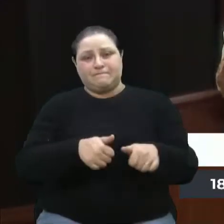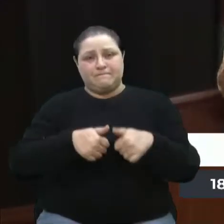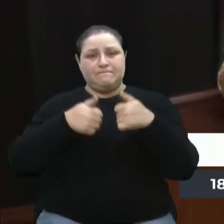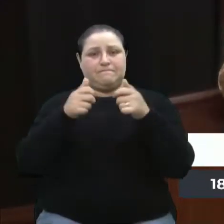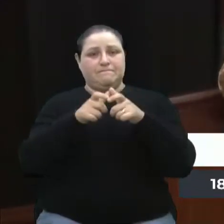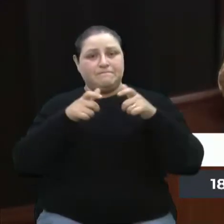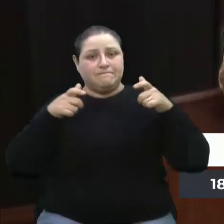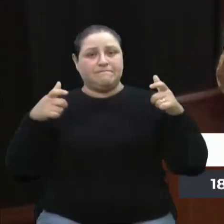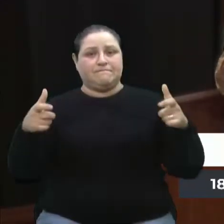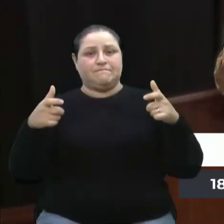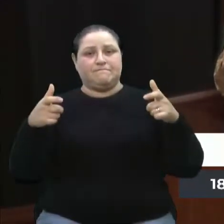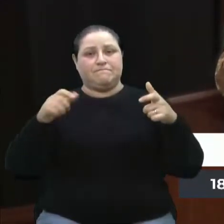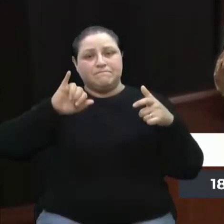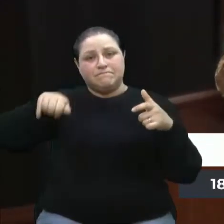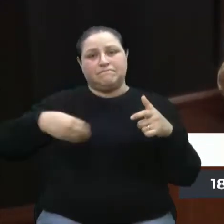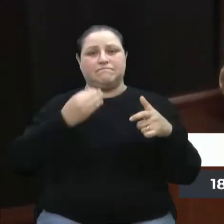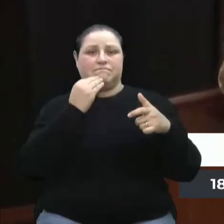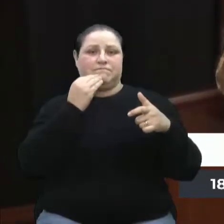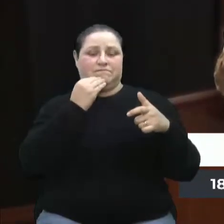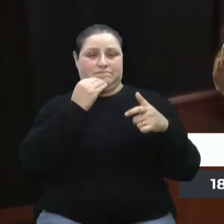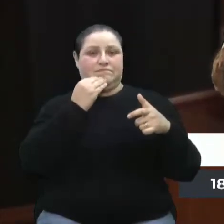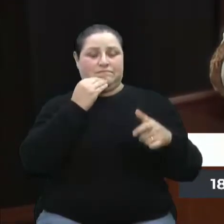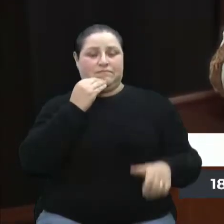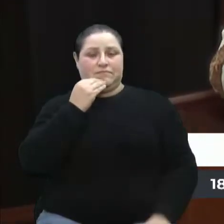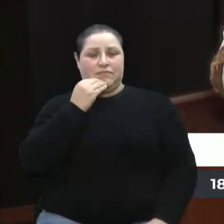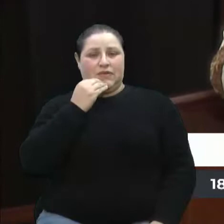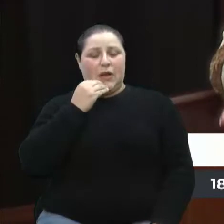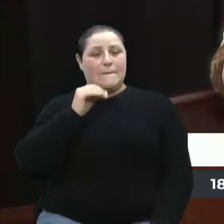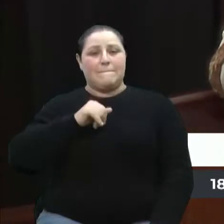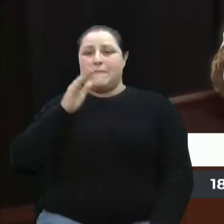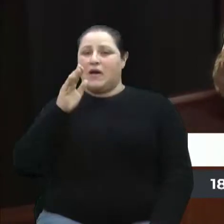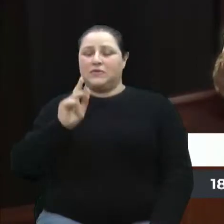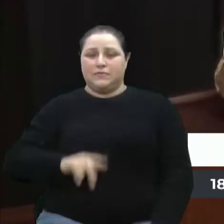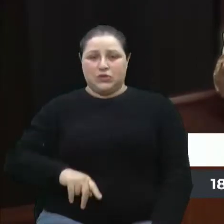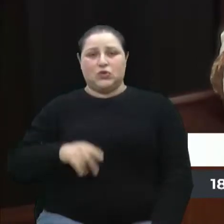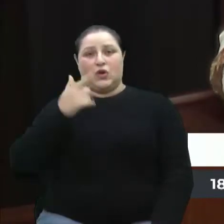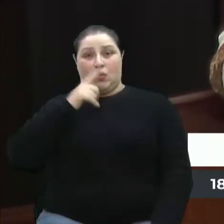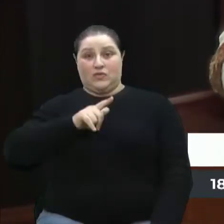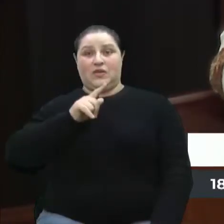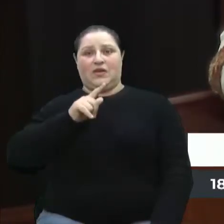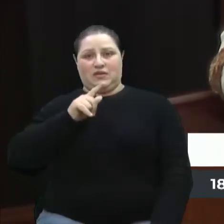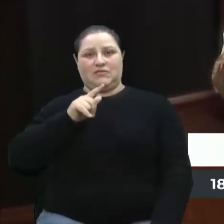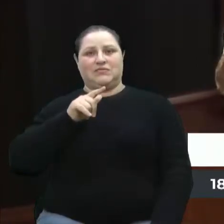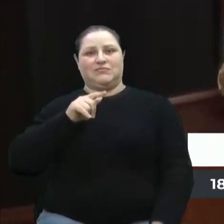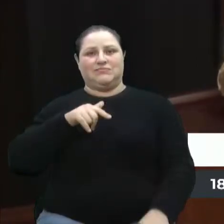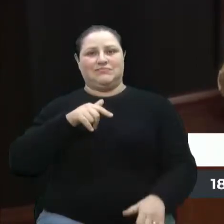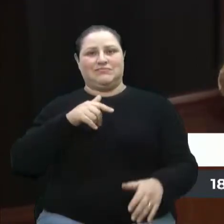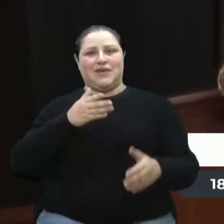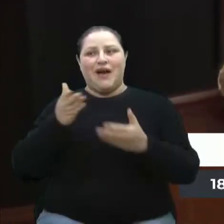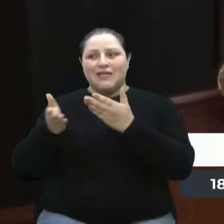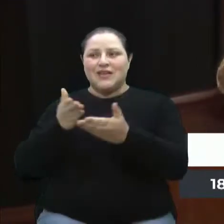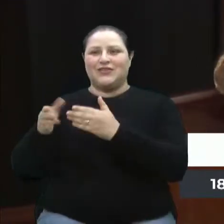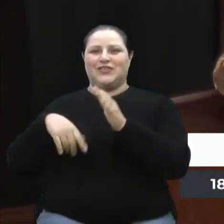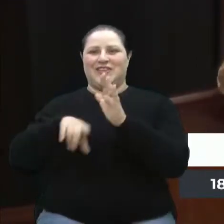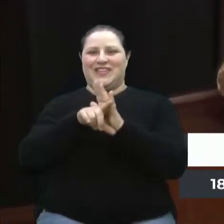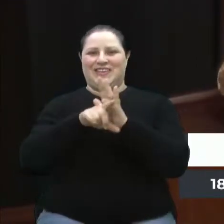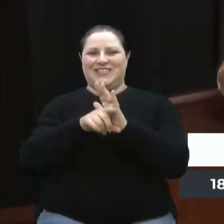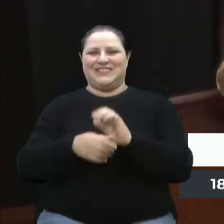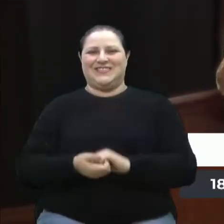maior oportunidade e com mais pessoas sendo atingidas por essa lei, até porque, né,